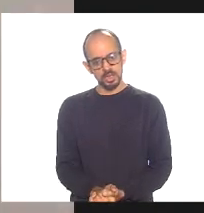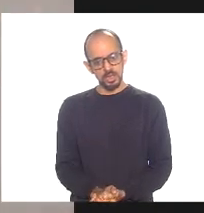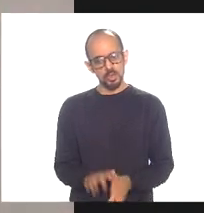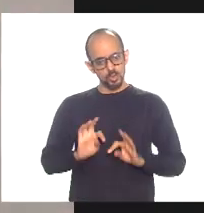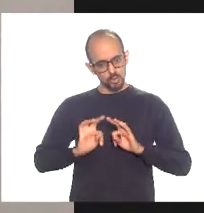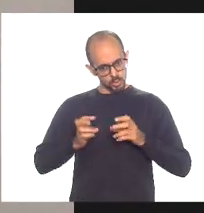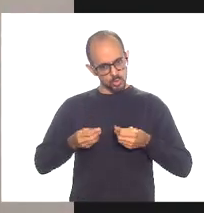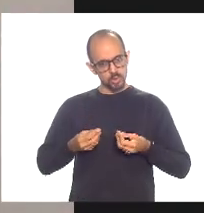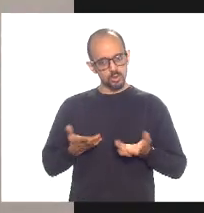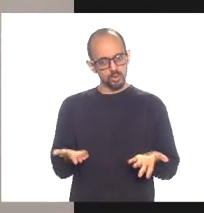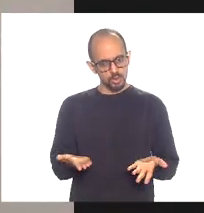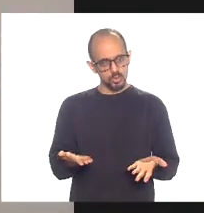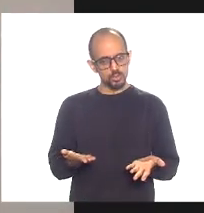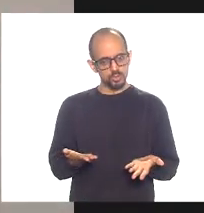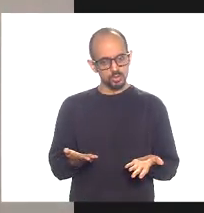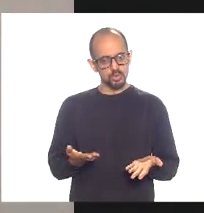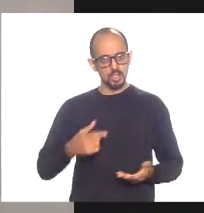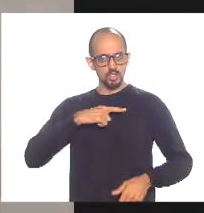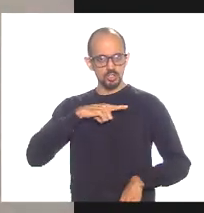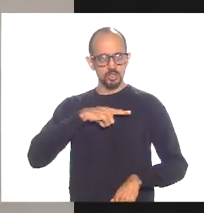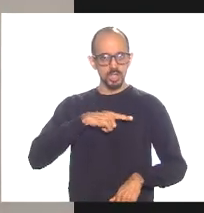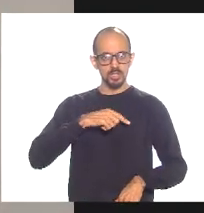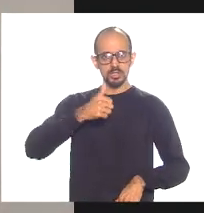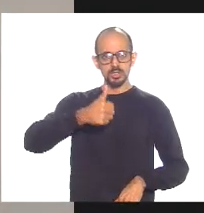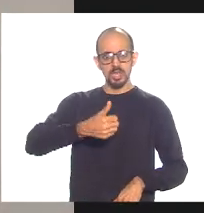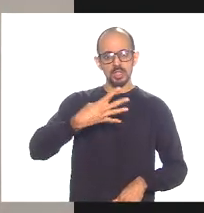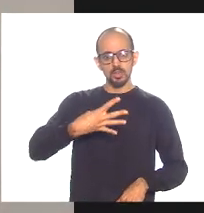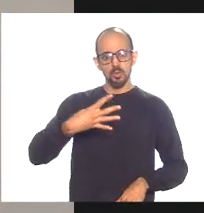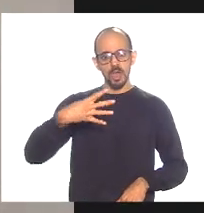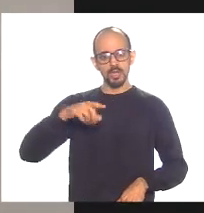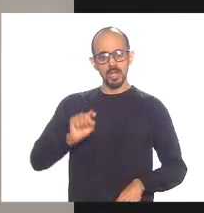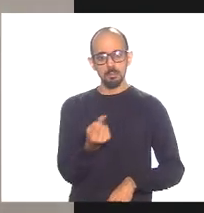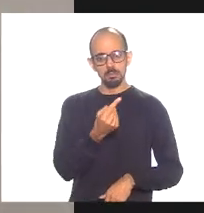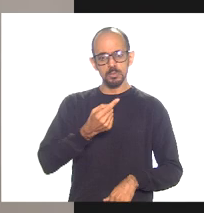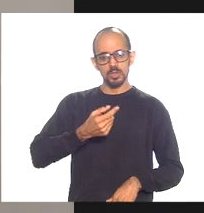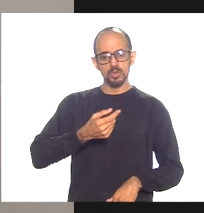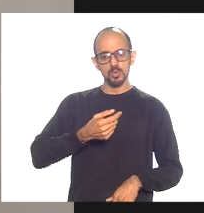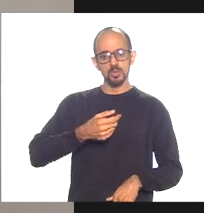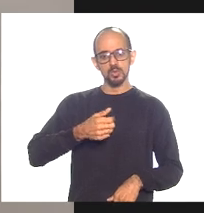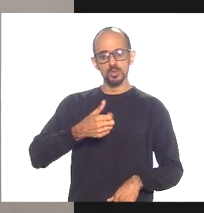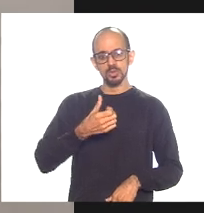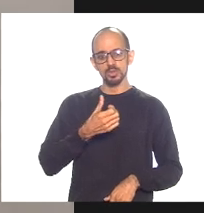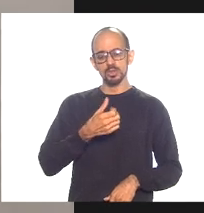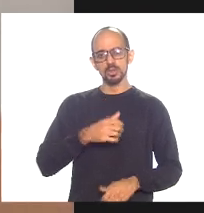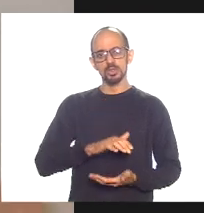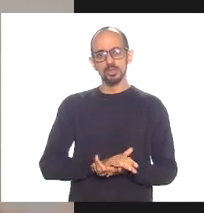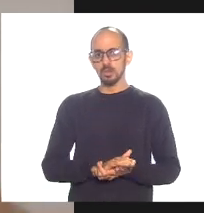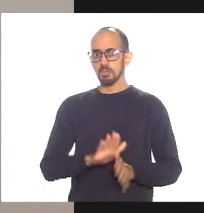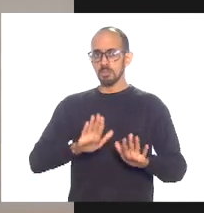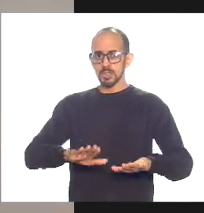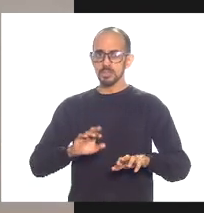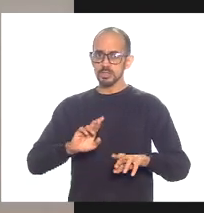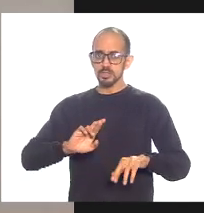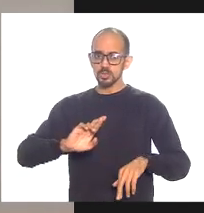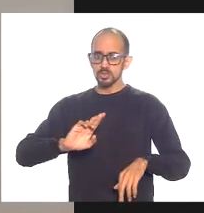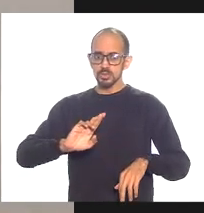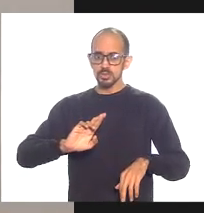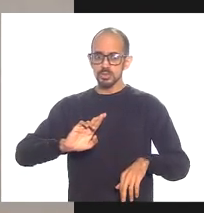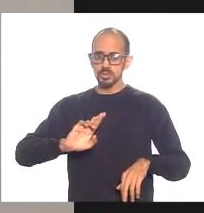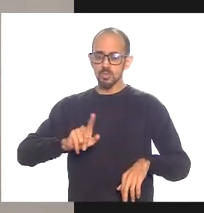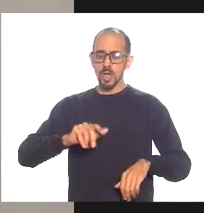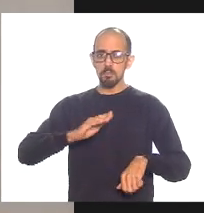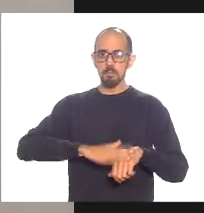mais votado nesse estado. Eu tive 140.666 votos. Agora, isso também não me faz mais forte nem poderoso que